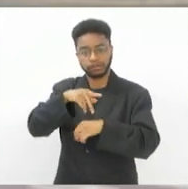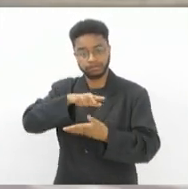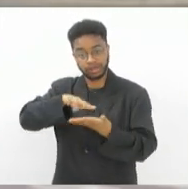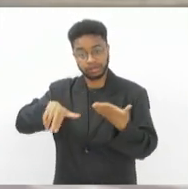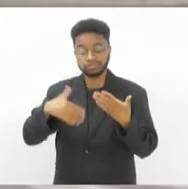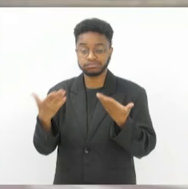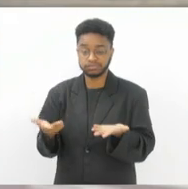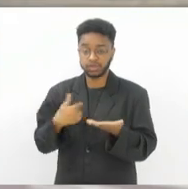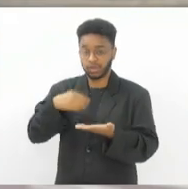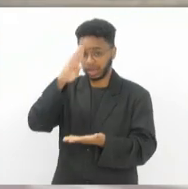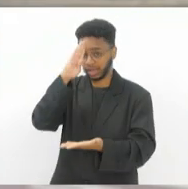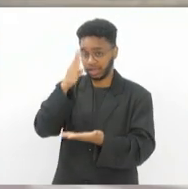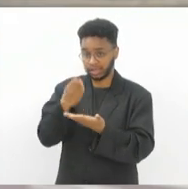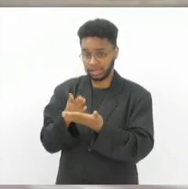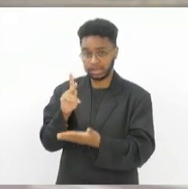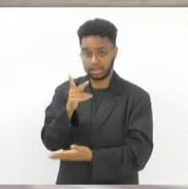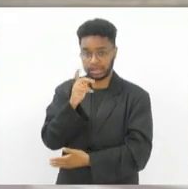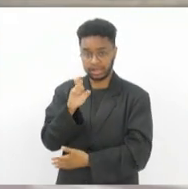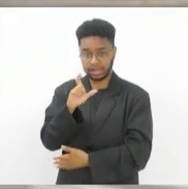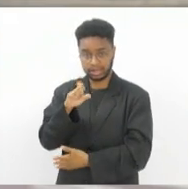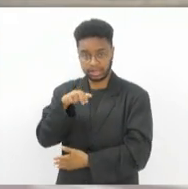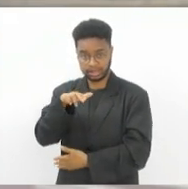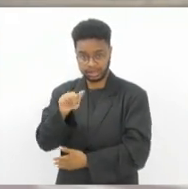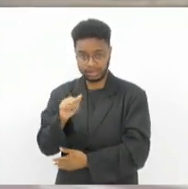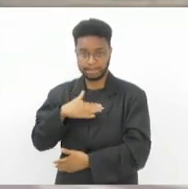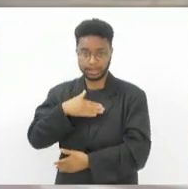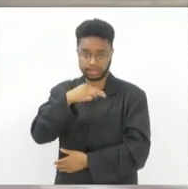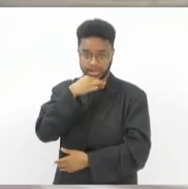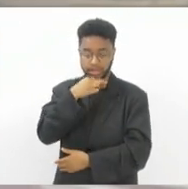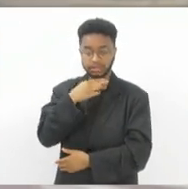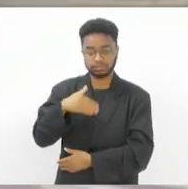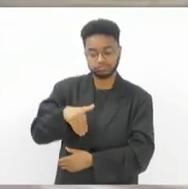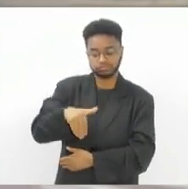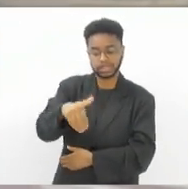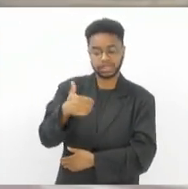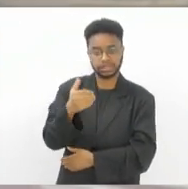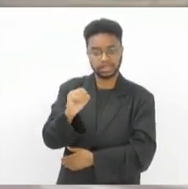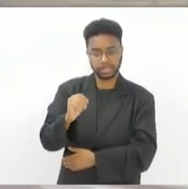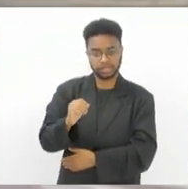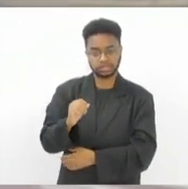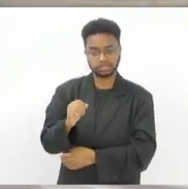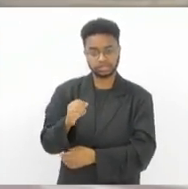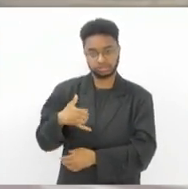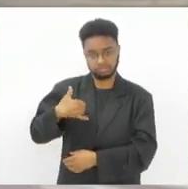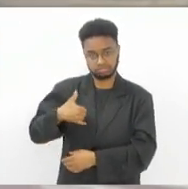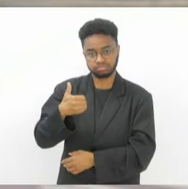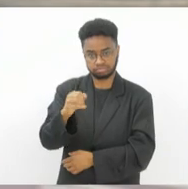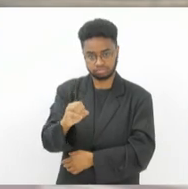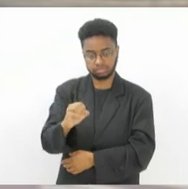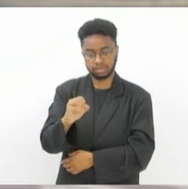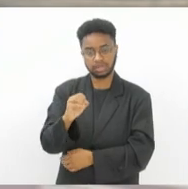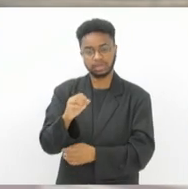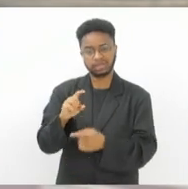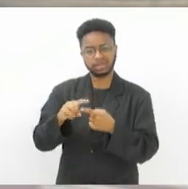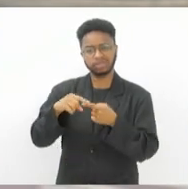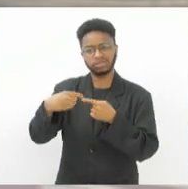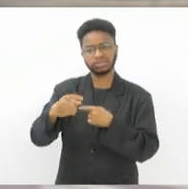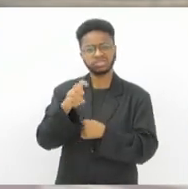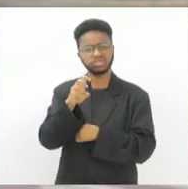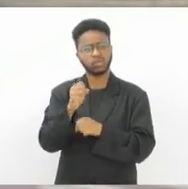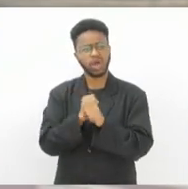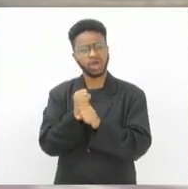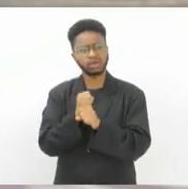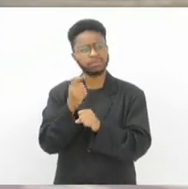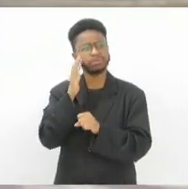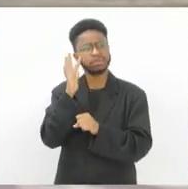Helena, que agora vai fazer 10 anos, daqui uns 3, 4, 5 anos, porra, como é que é a